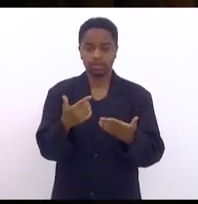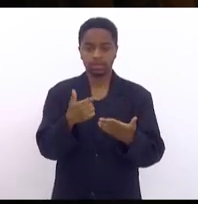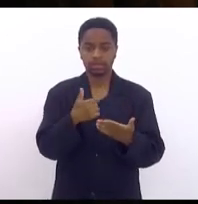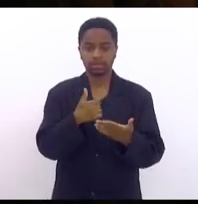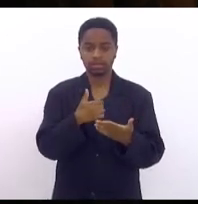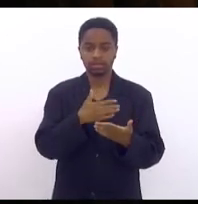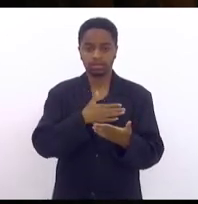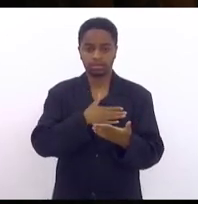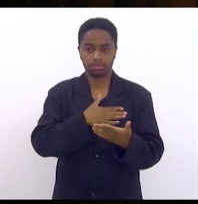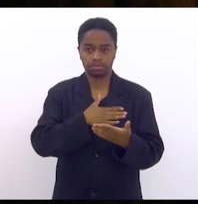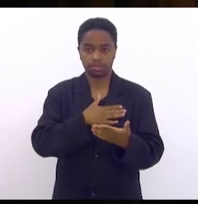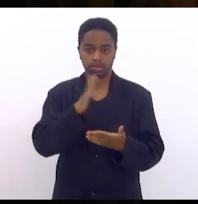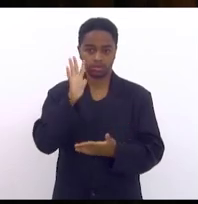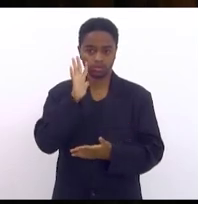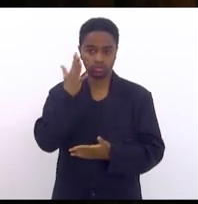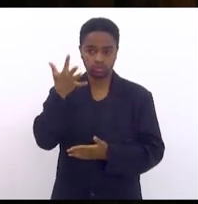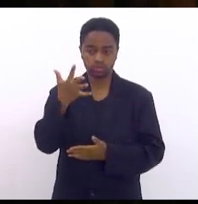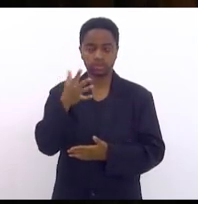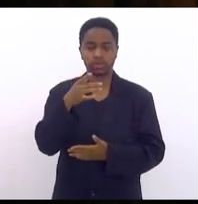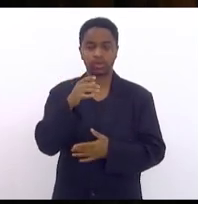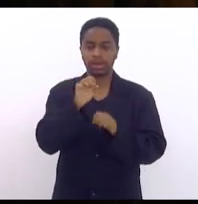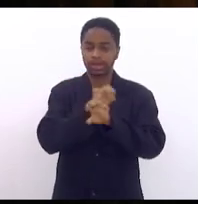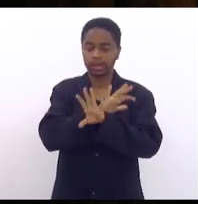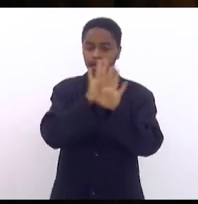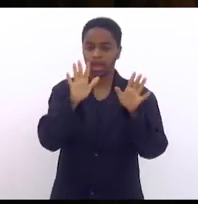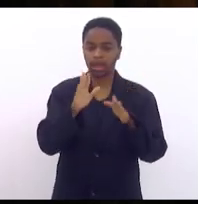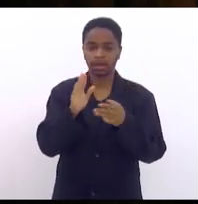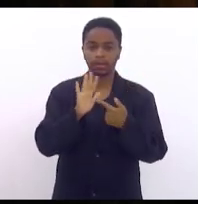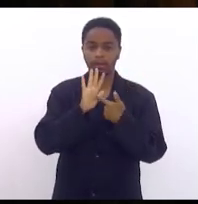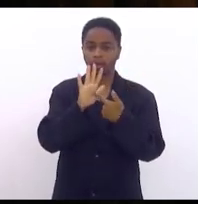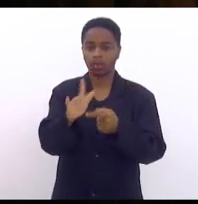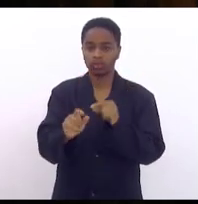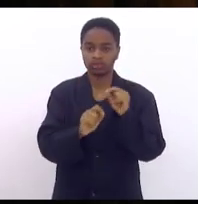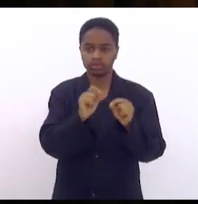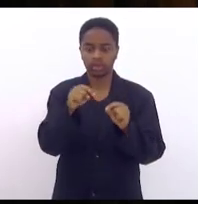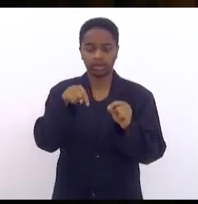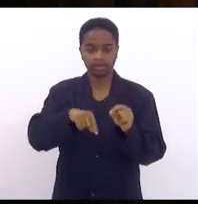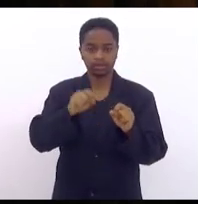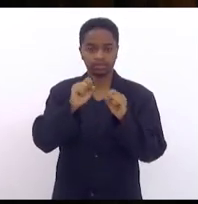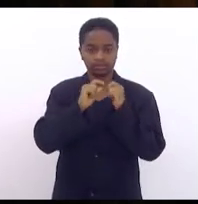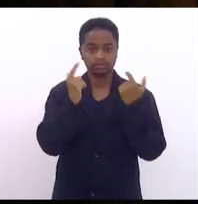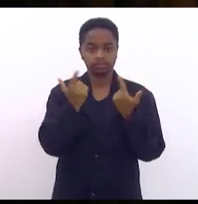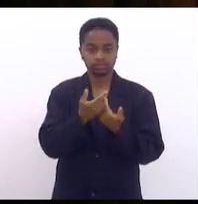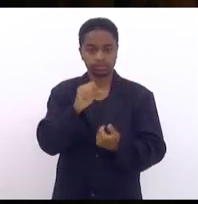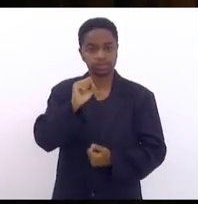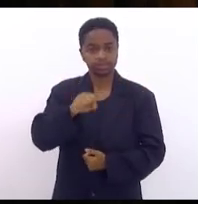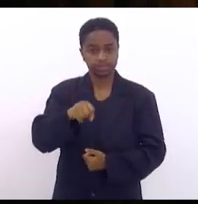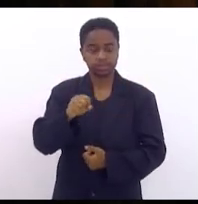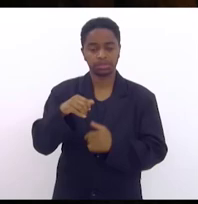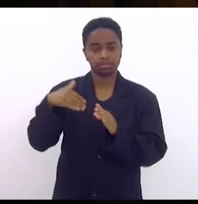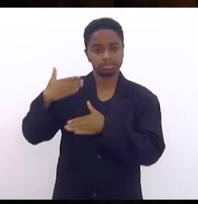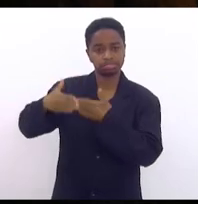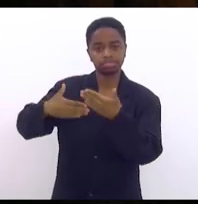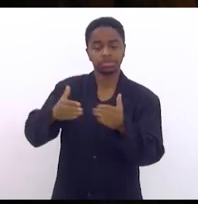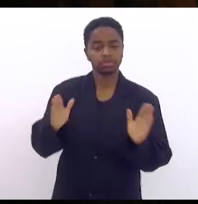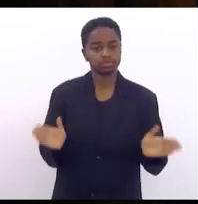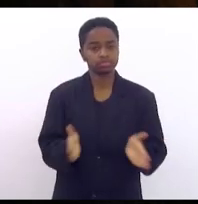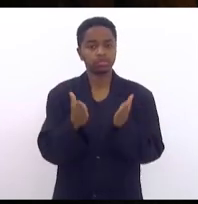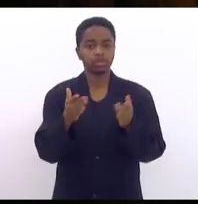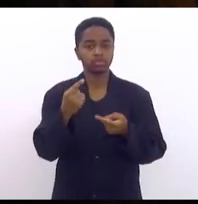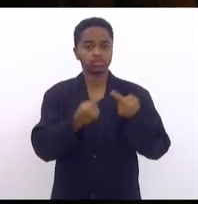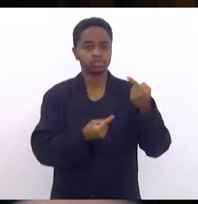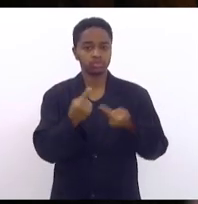naquela sessão, de forma muito clara, objetiva, foi no sentido de que a LERJ, sim, sai na frente, promove a discussão.